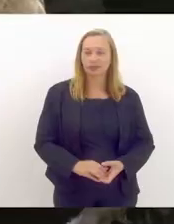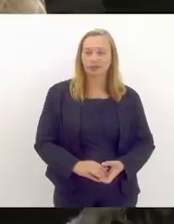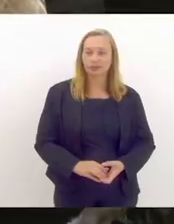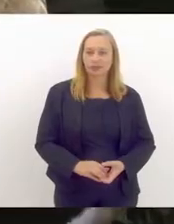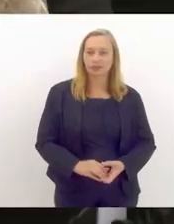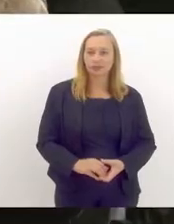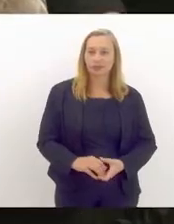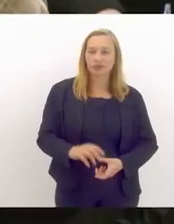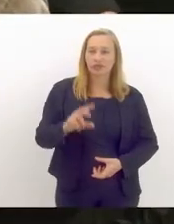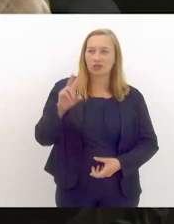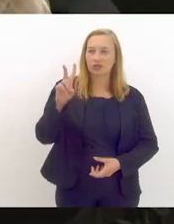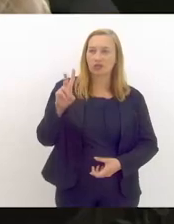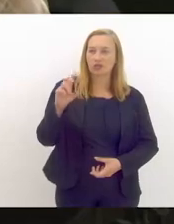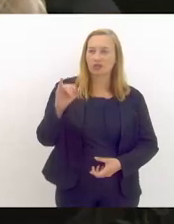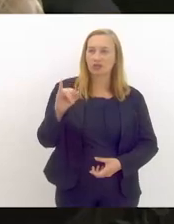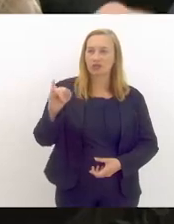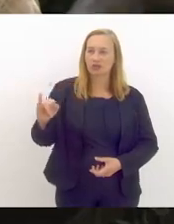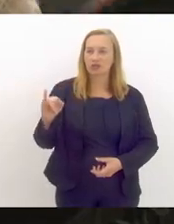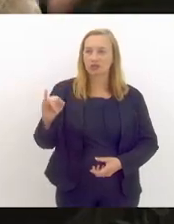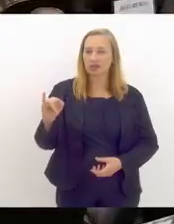Valdeci da Saúde.